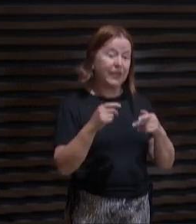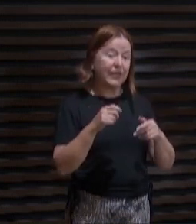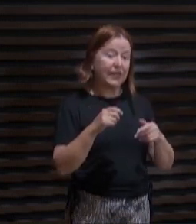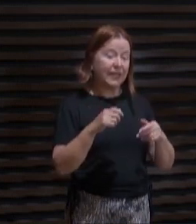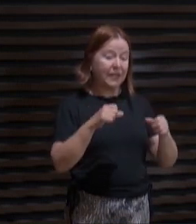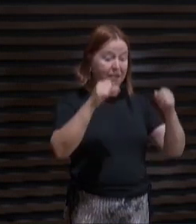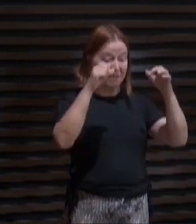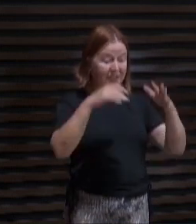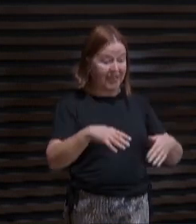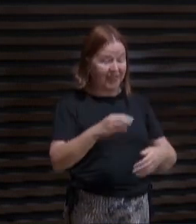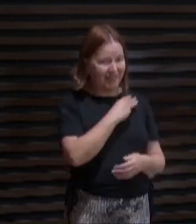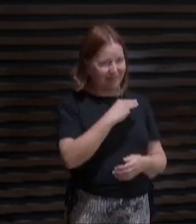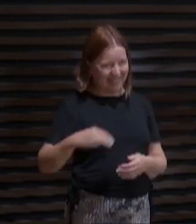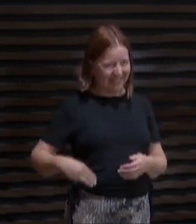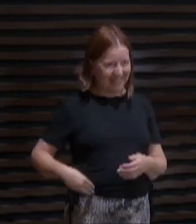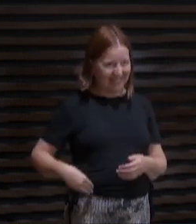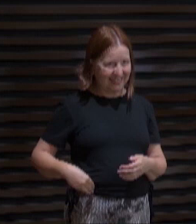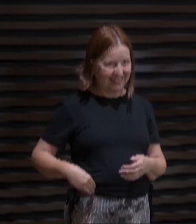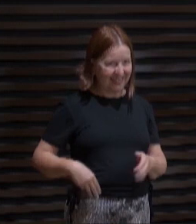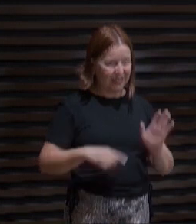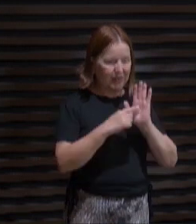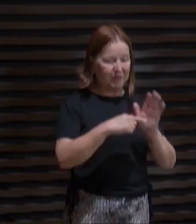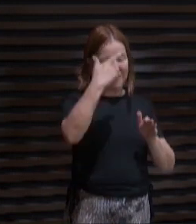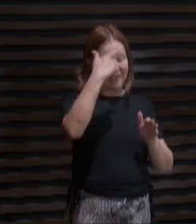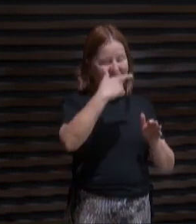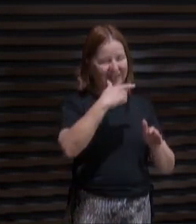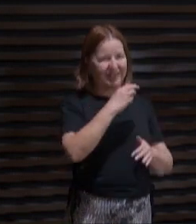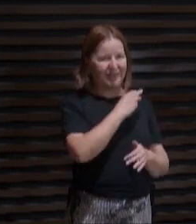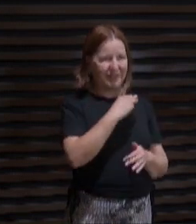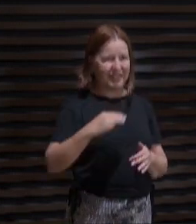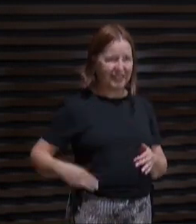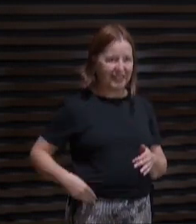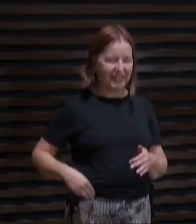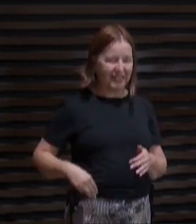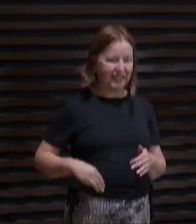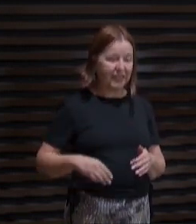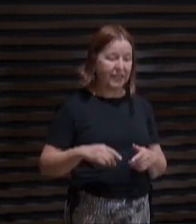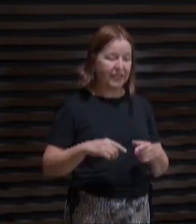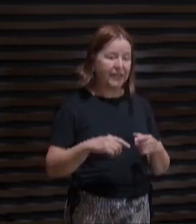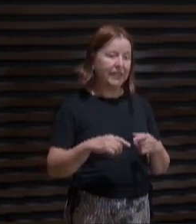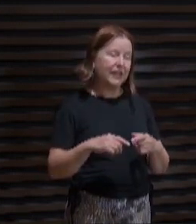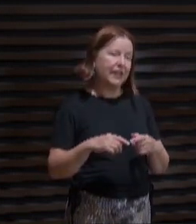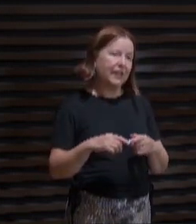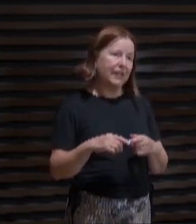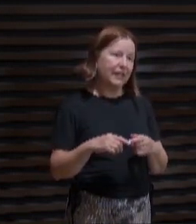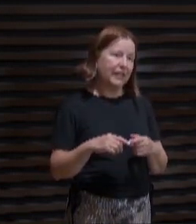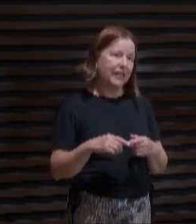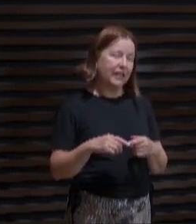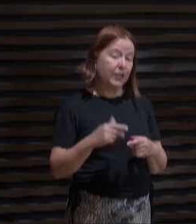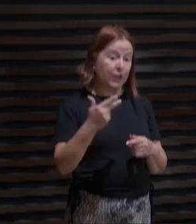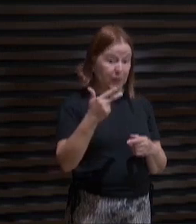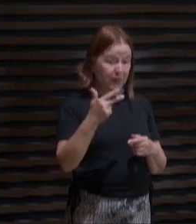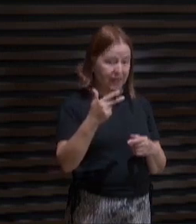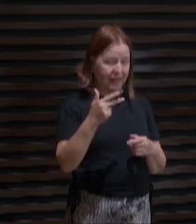messiânicos, sinais que refletem o caráter do Messias, e os outros 3 pós-ressurreição.